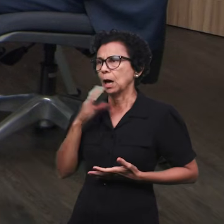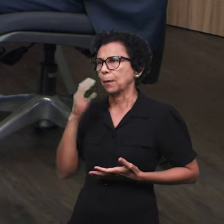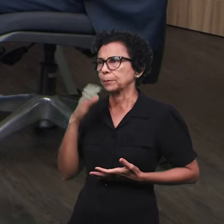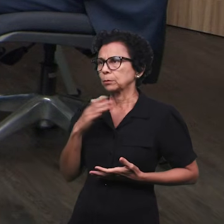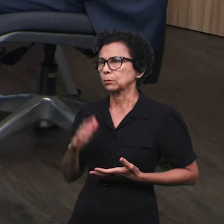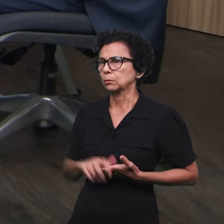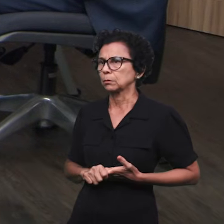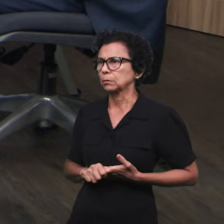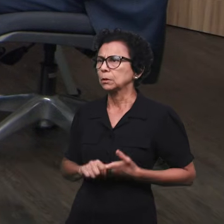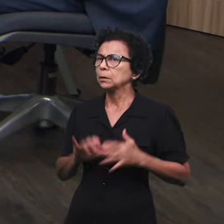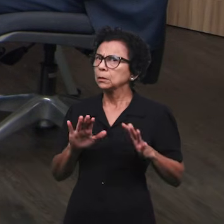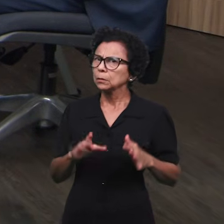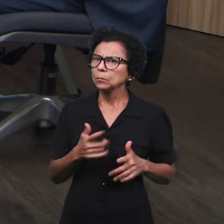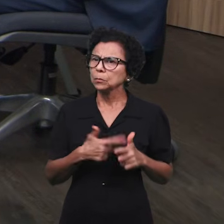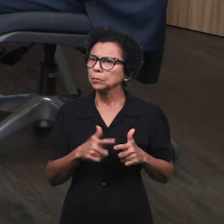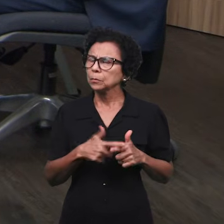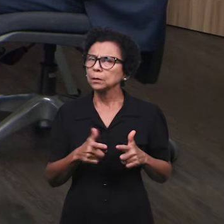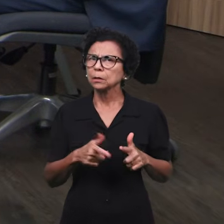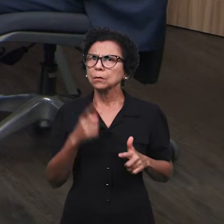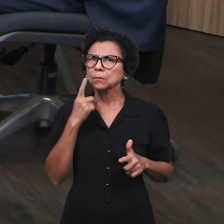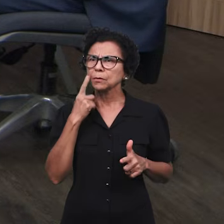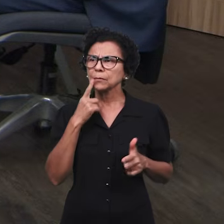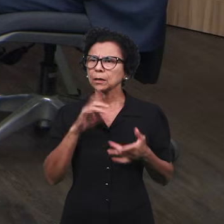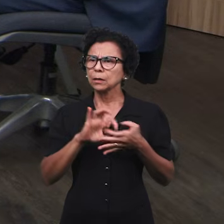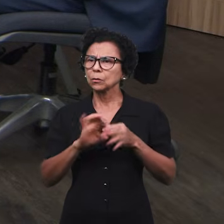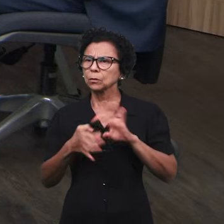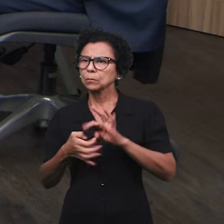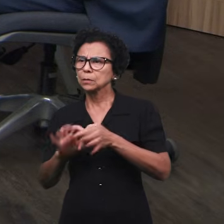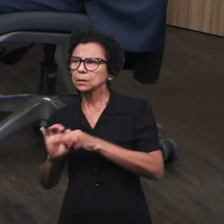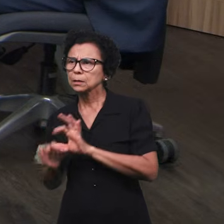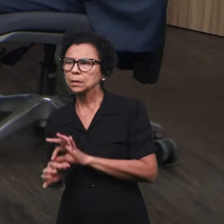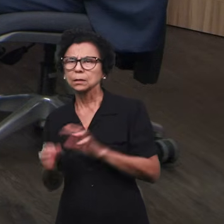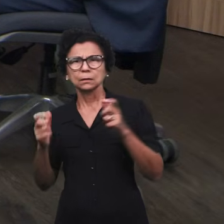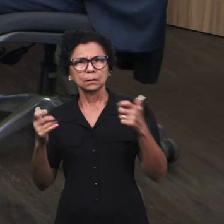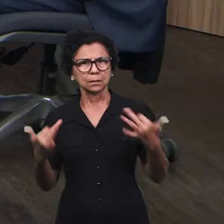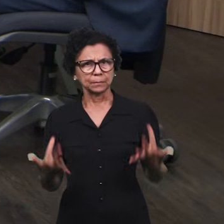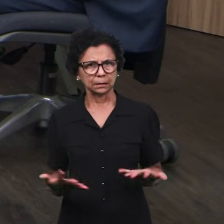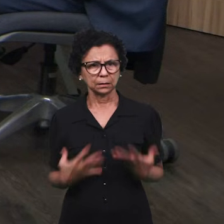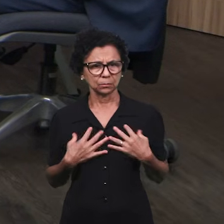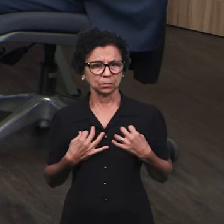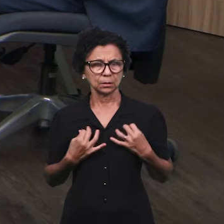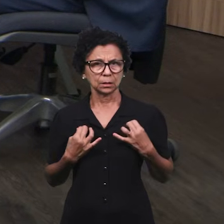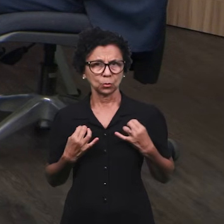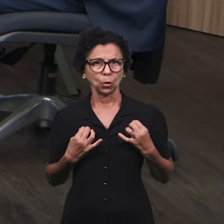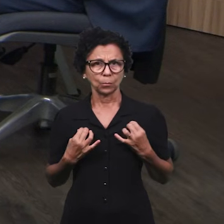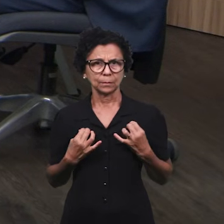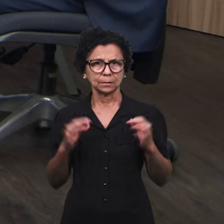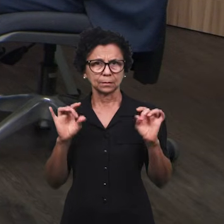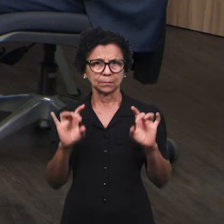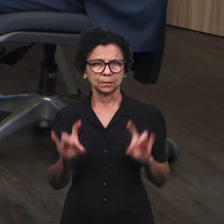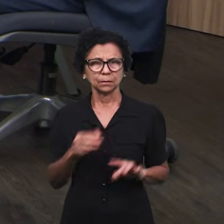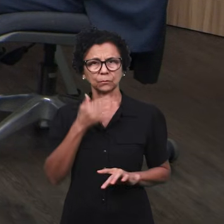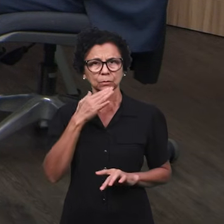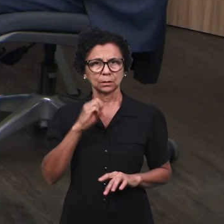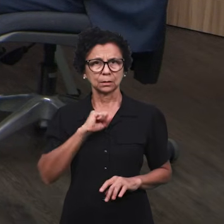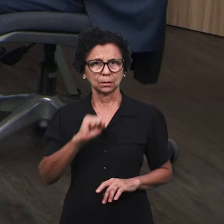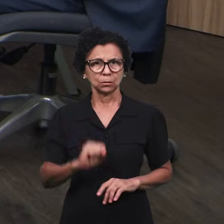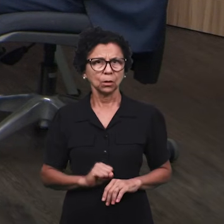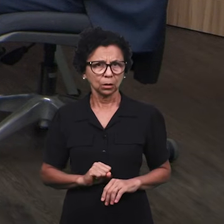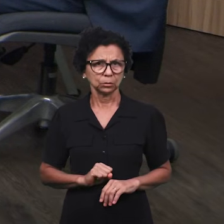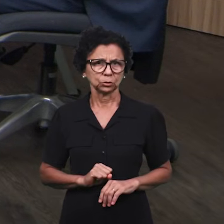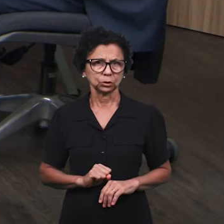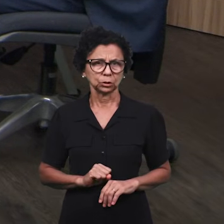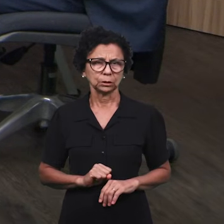que está ali naquele contexto? Ah, está explicando sobre as vestes? Eu não vou conseguir seguir cada palavra daquilo ali, mas depois eu vou fazer uma